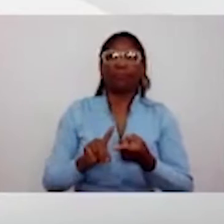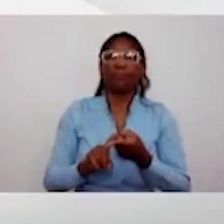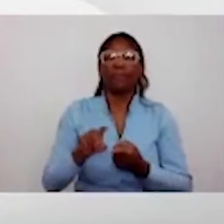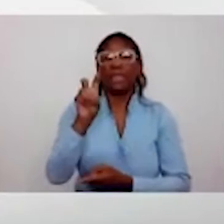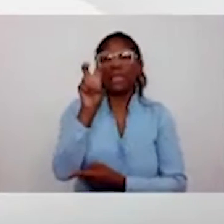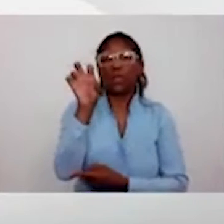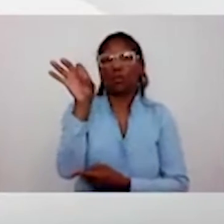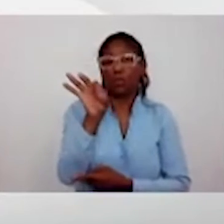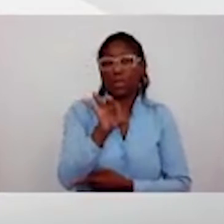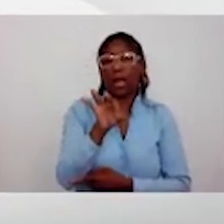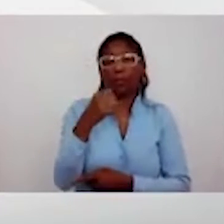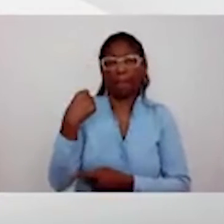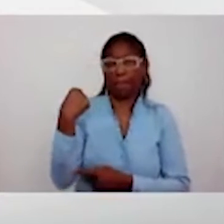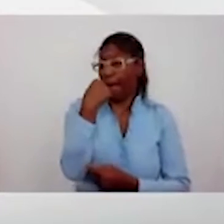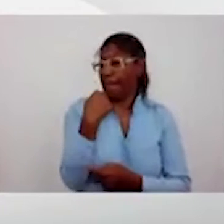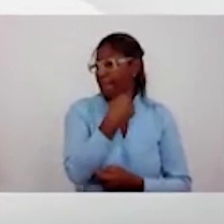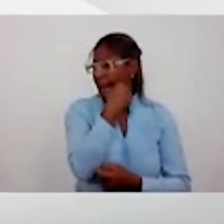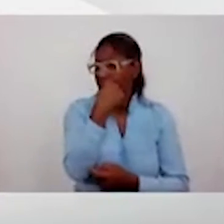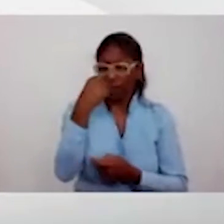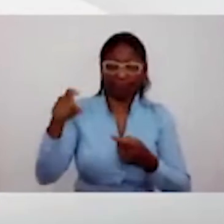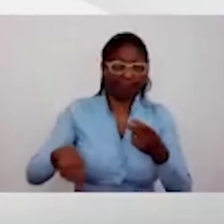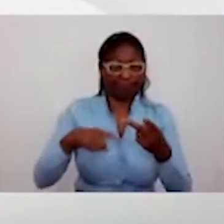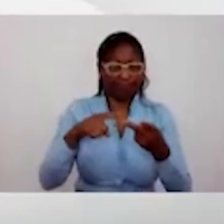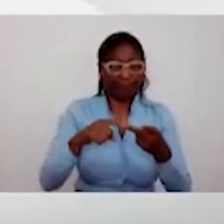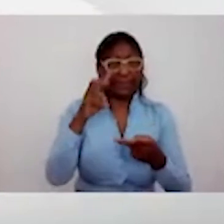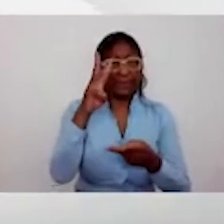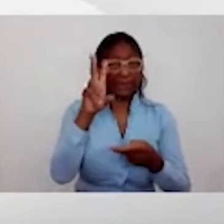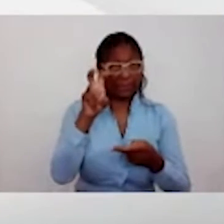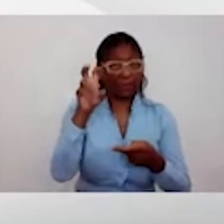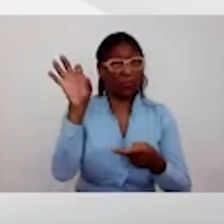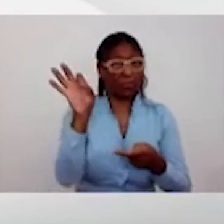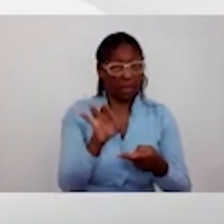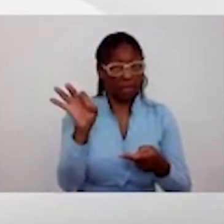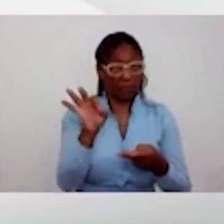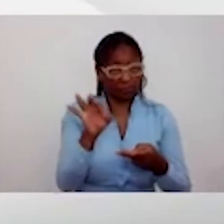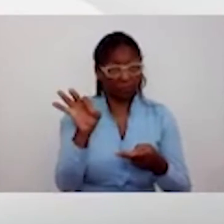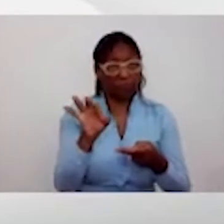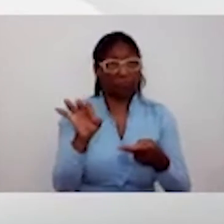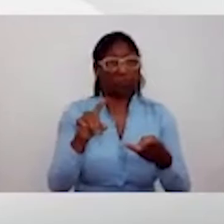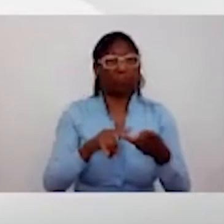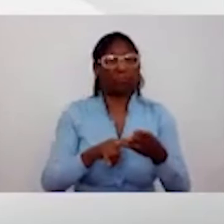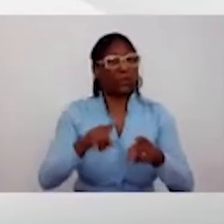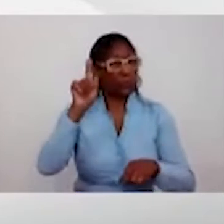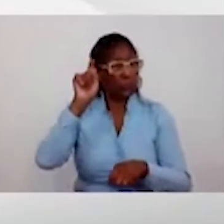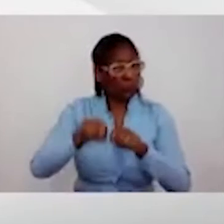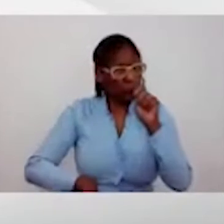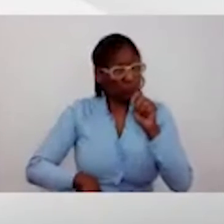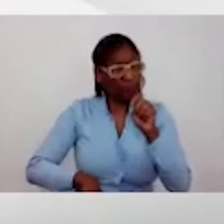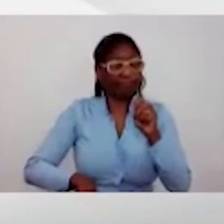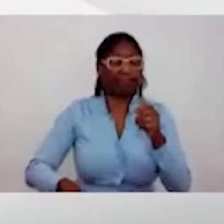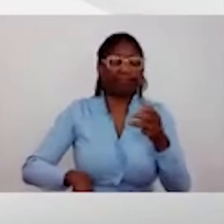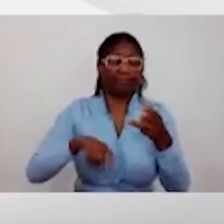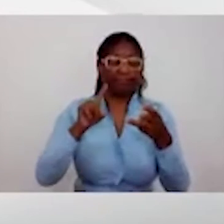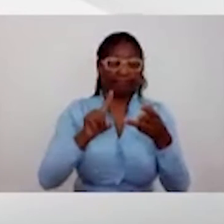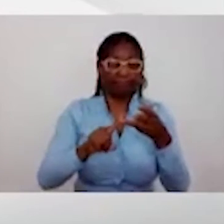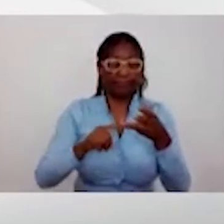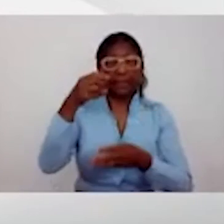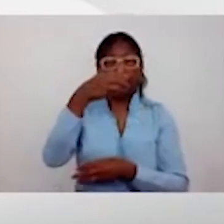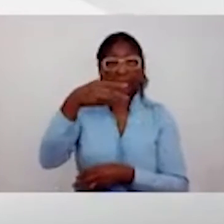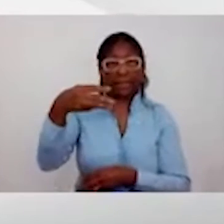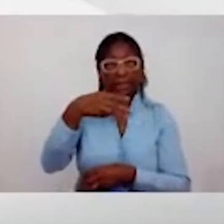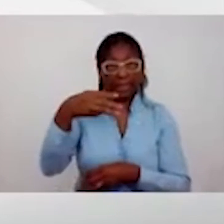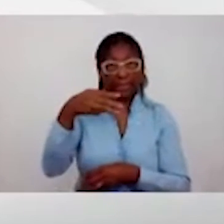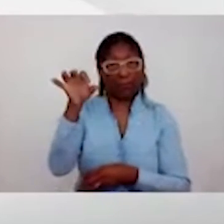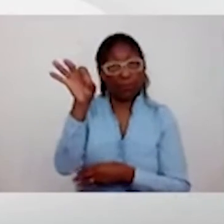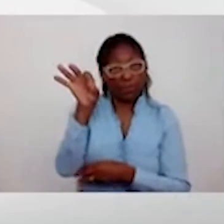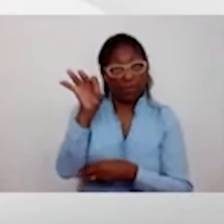casos de lesão corporal, 35% de redução nos casos de estupro e 33% de redução